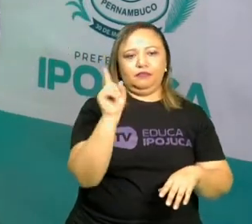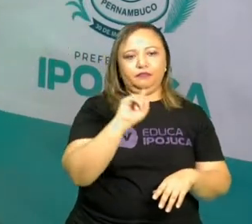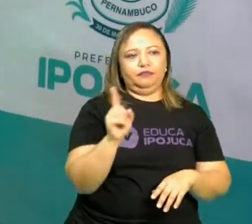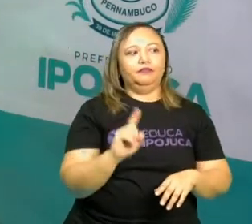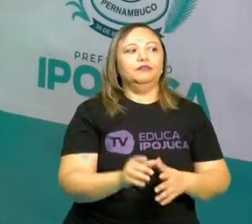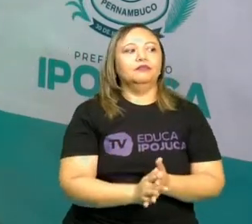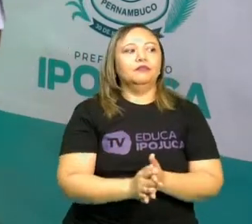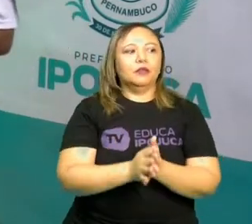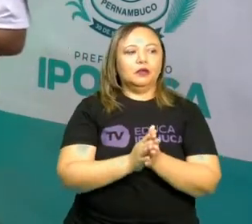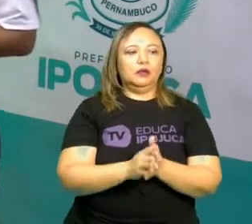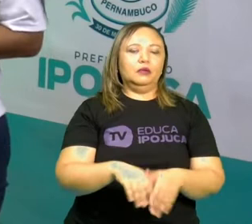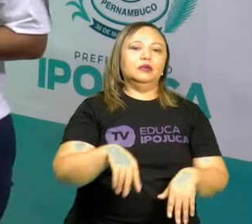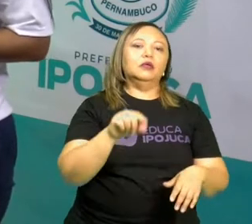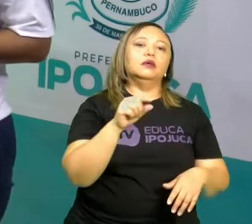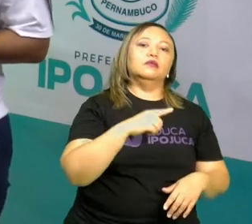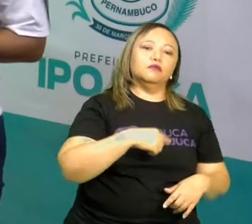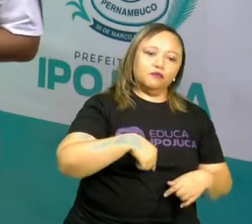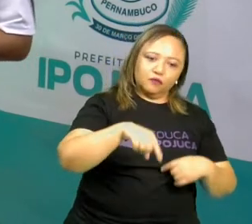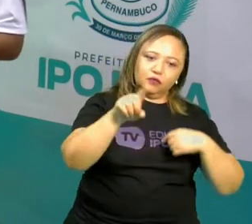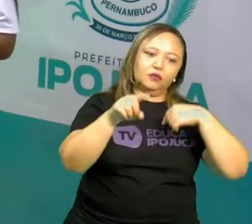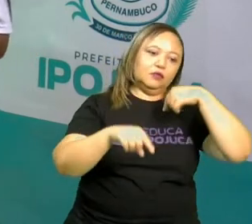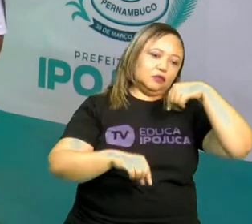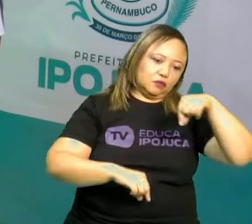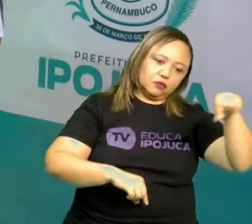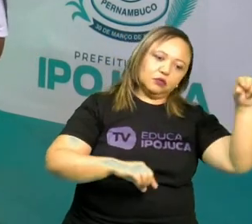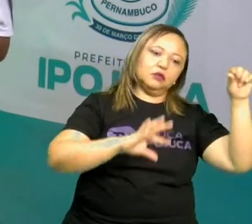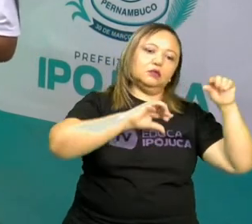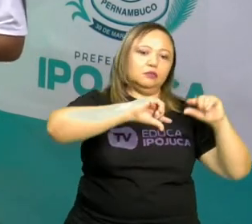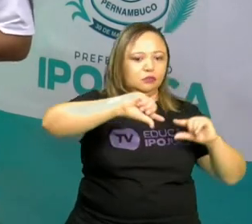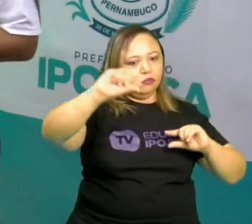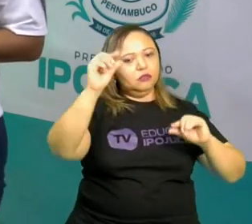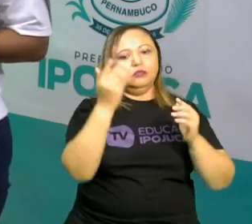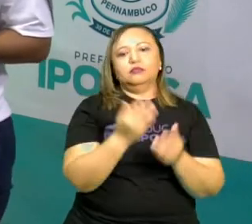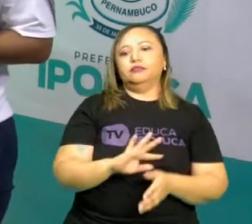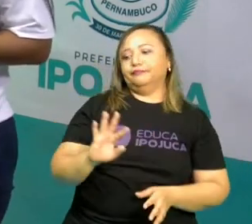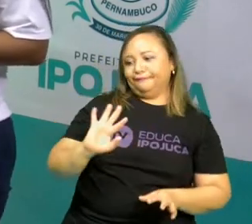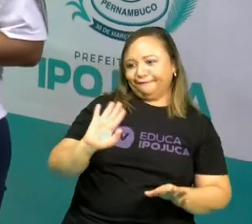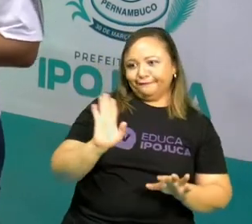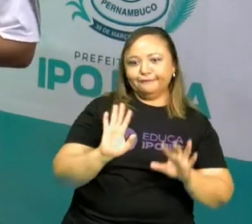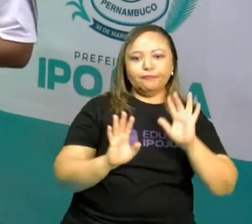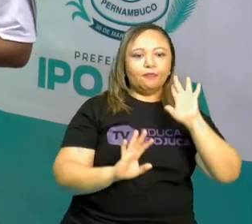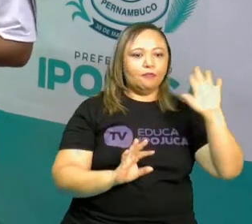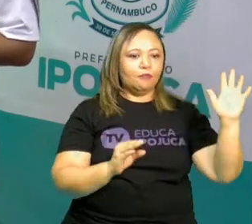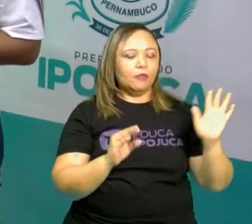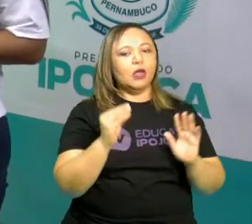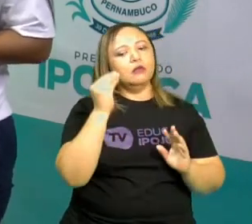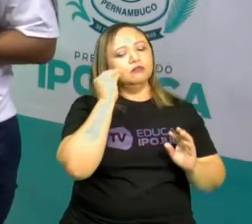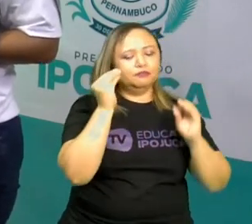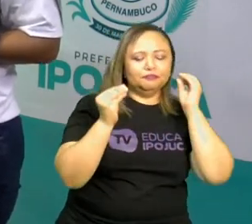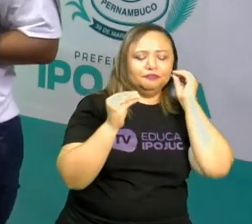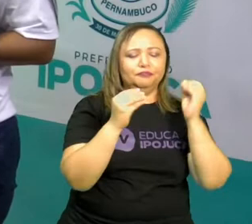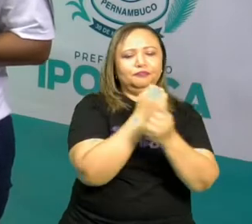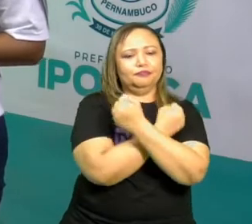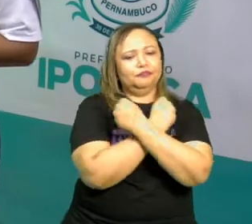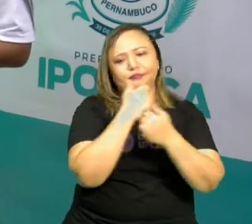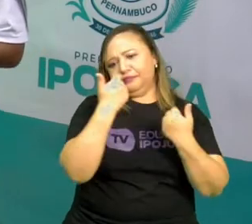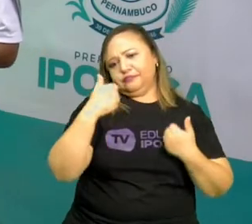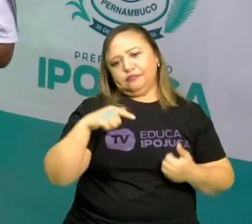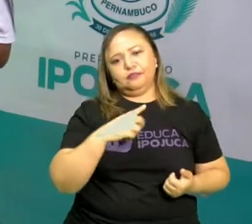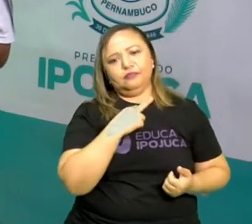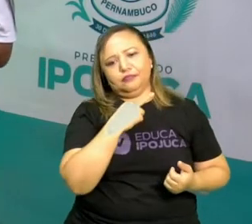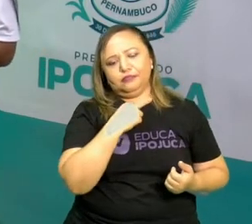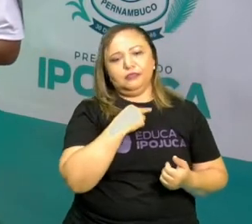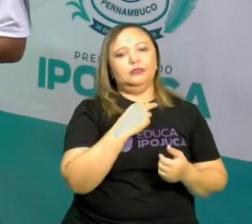E assim foi. Despedimos-nos uns dos outros, mas sem beijinhos nem abraços. A